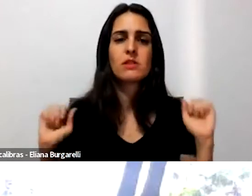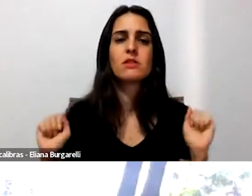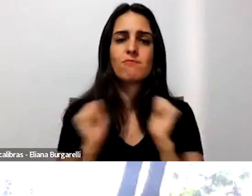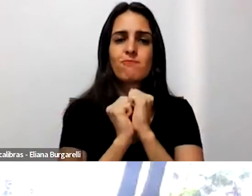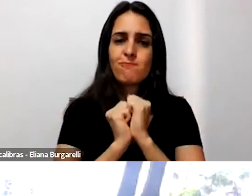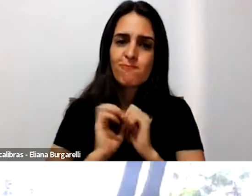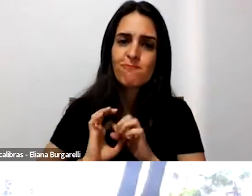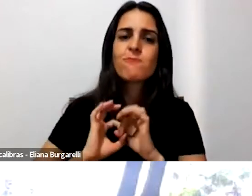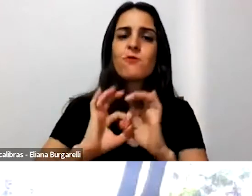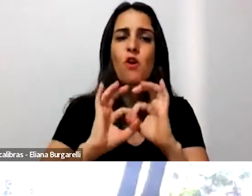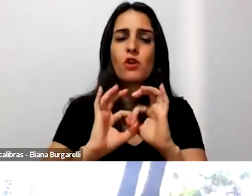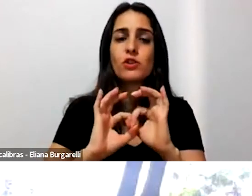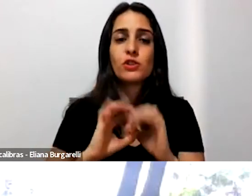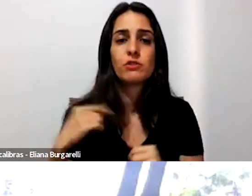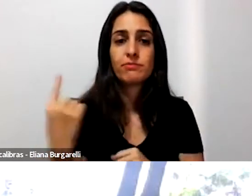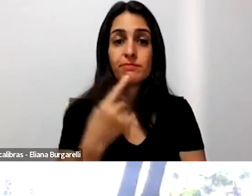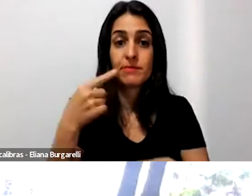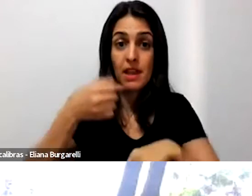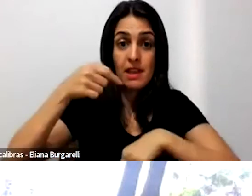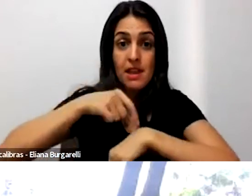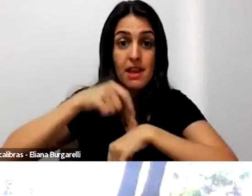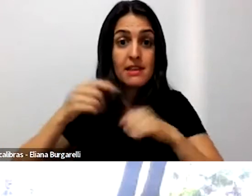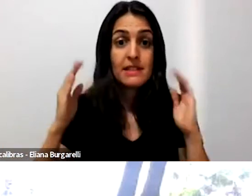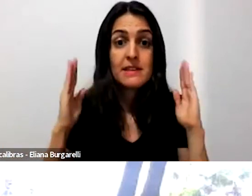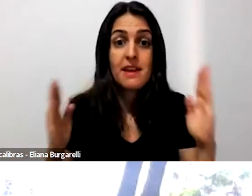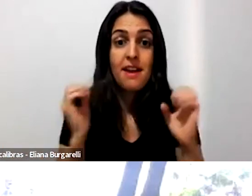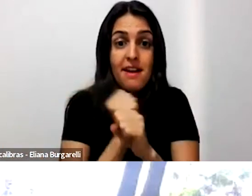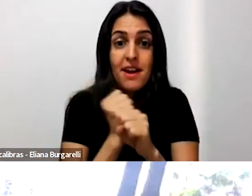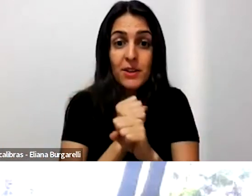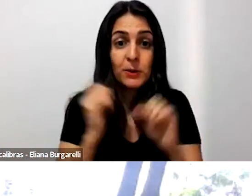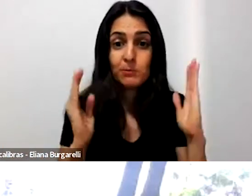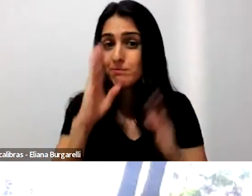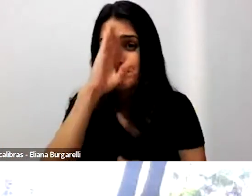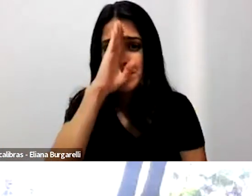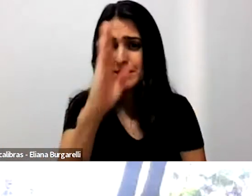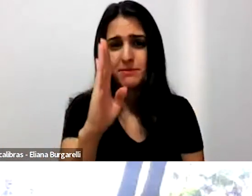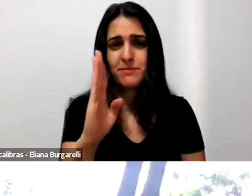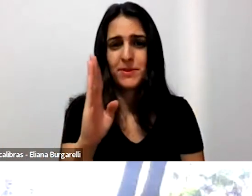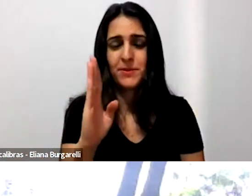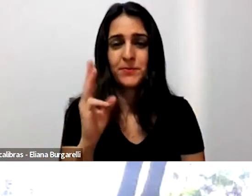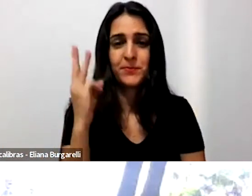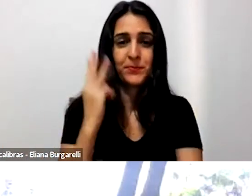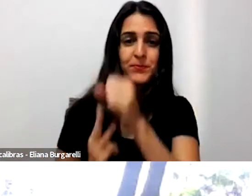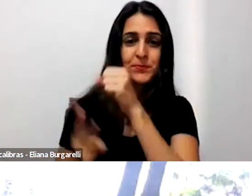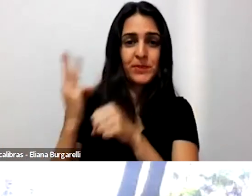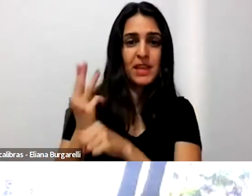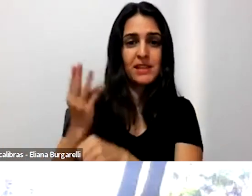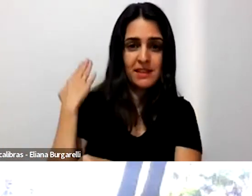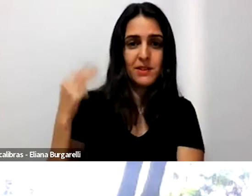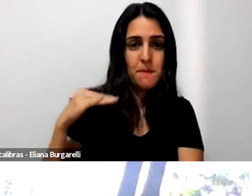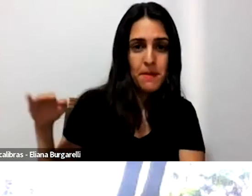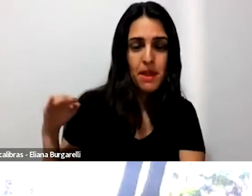governos subnacionais, todos em favor não só da preservação da floresta amazônica, mas também